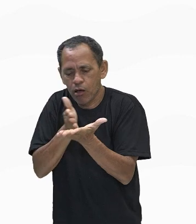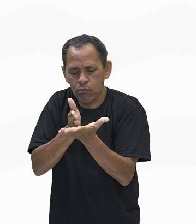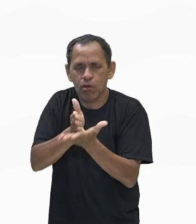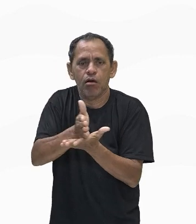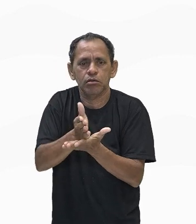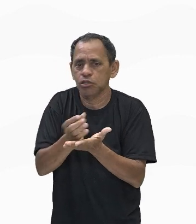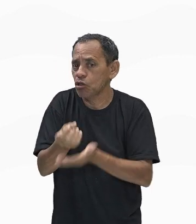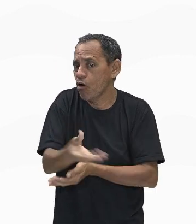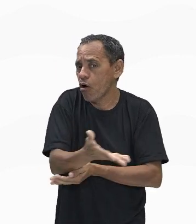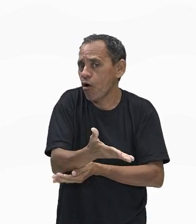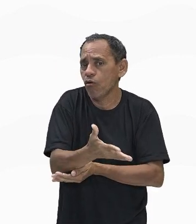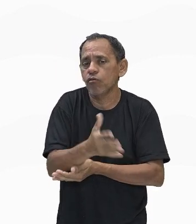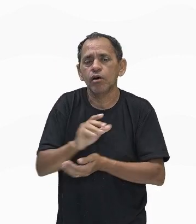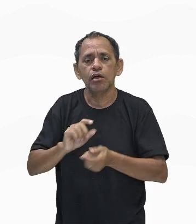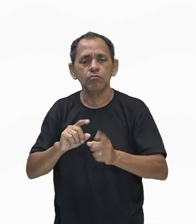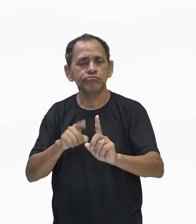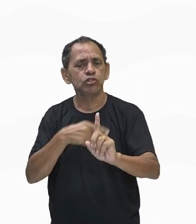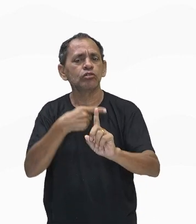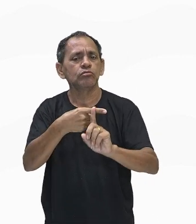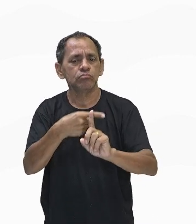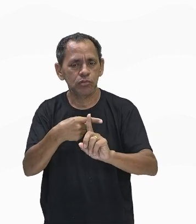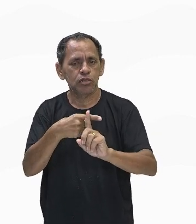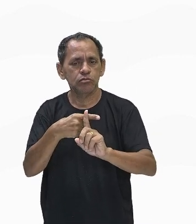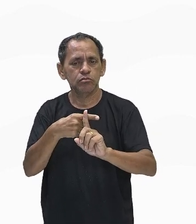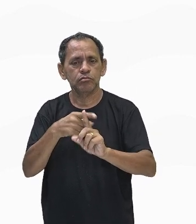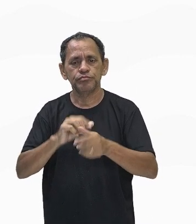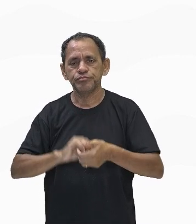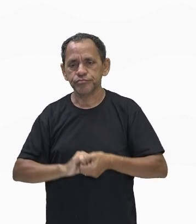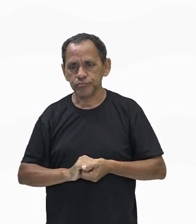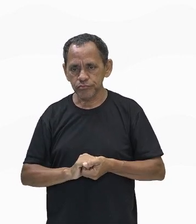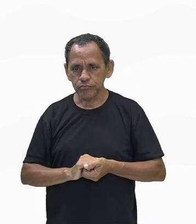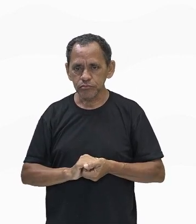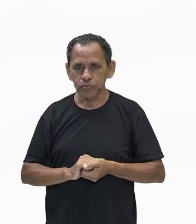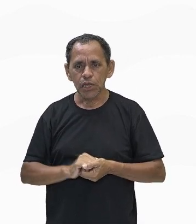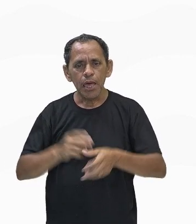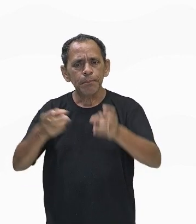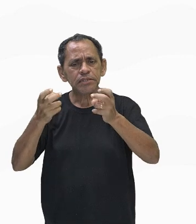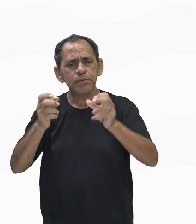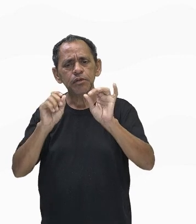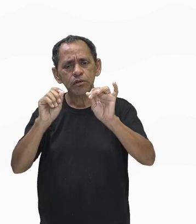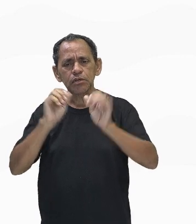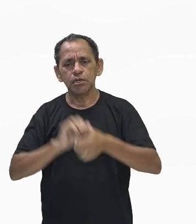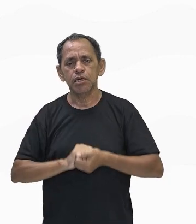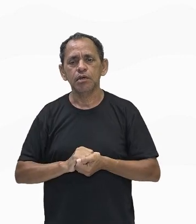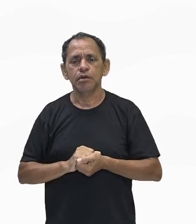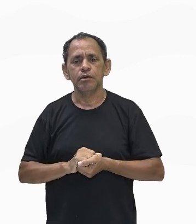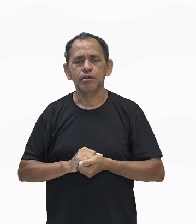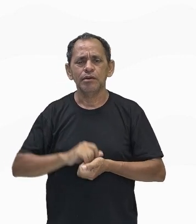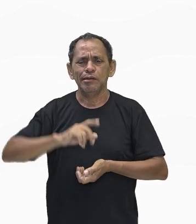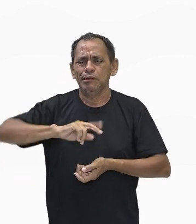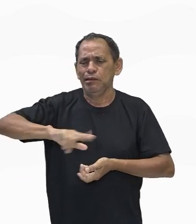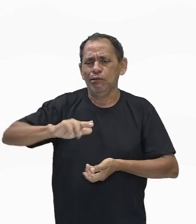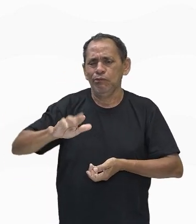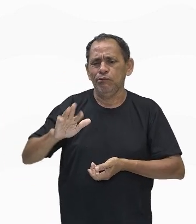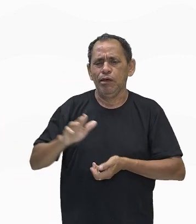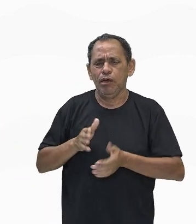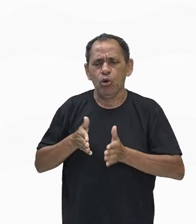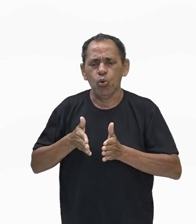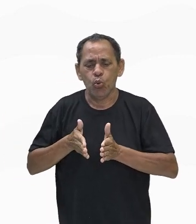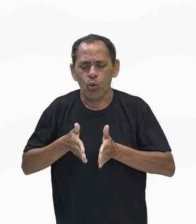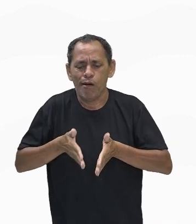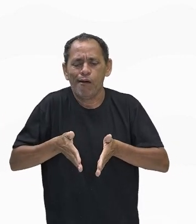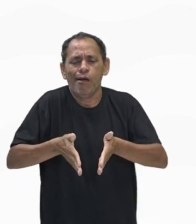por exemplo. É possível também, tá? Perceber que não está atingindo o que gostaria